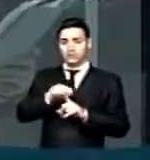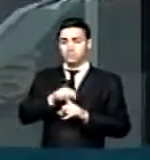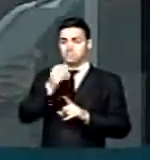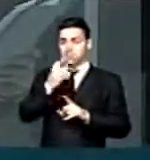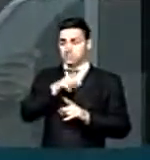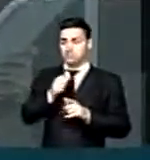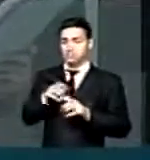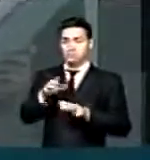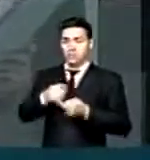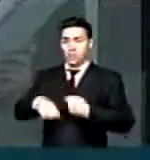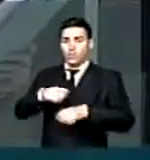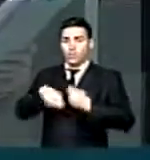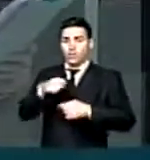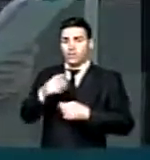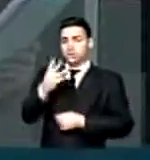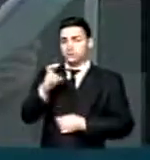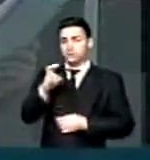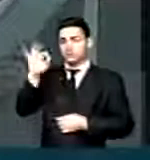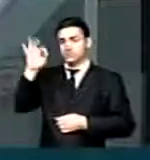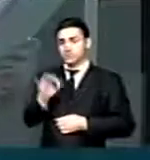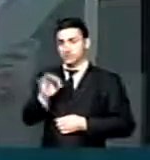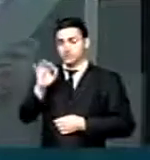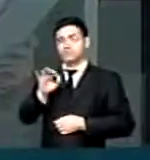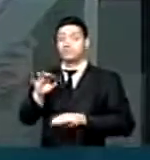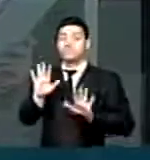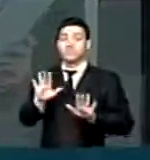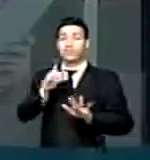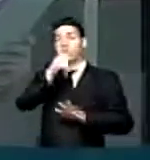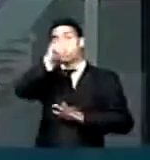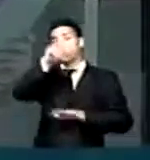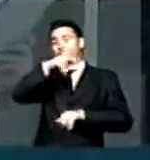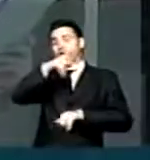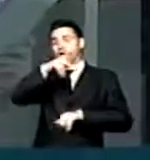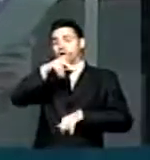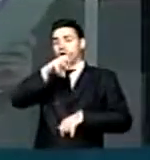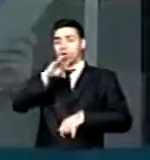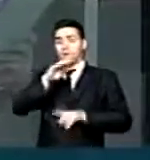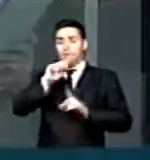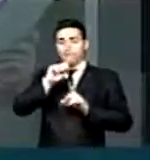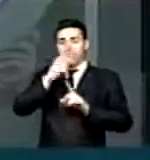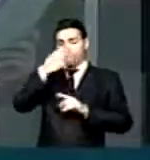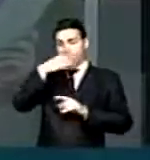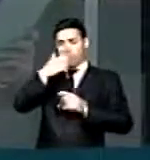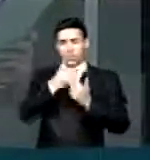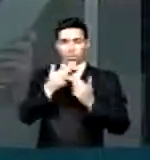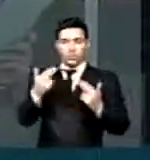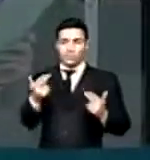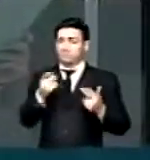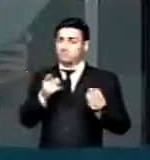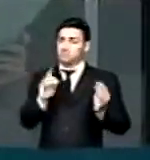economia. Além do perigo da entrada de frutas do Equador, trazendo